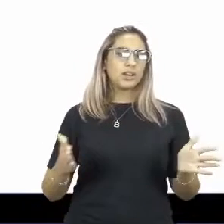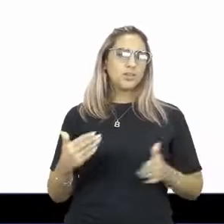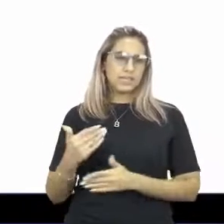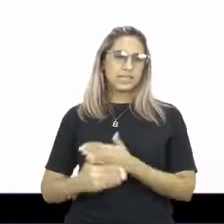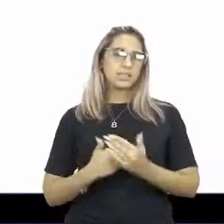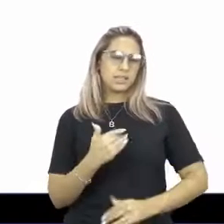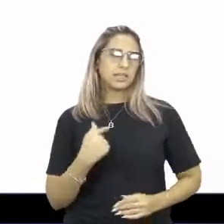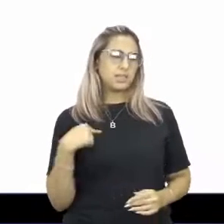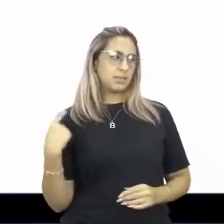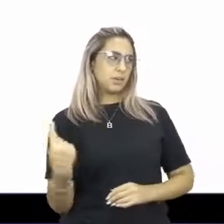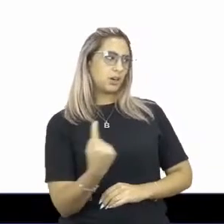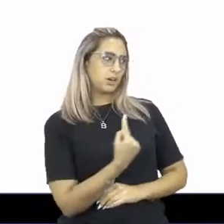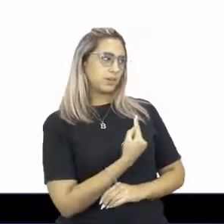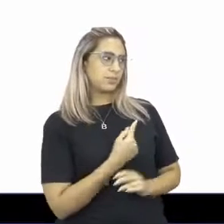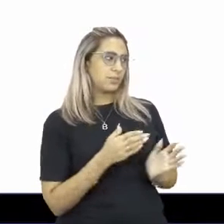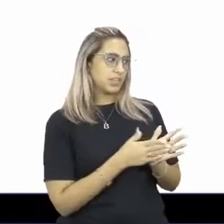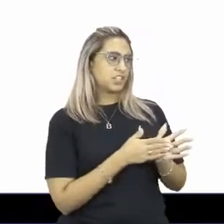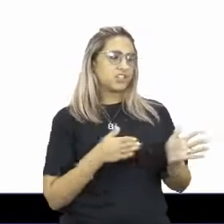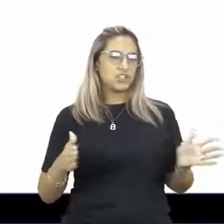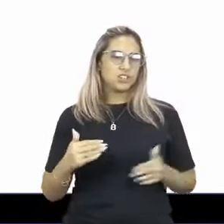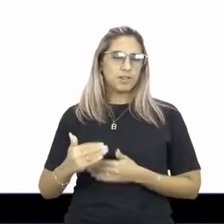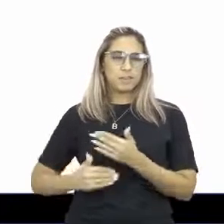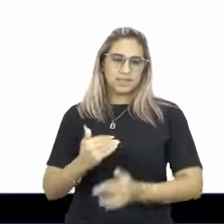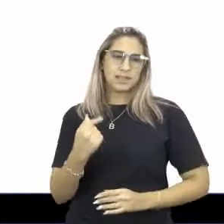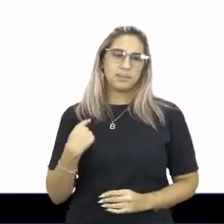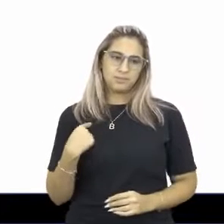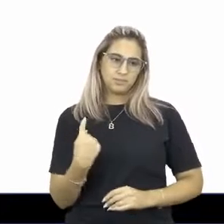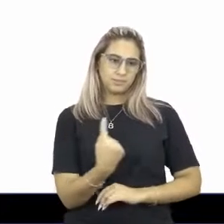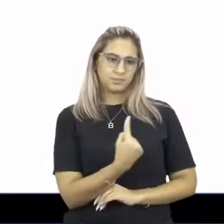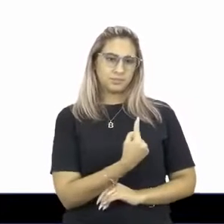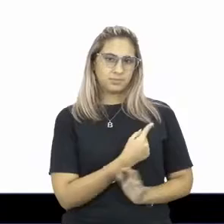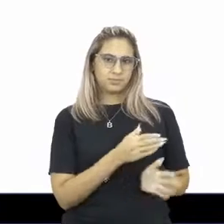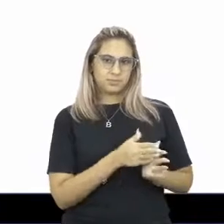inscrição. E é sobre ela que nós vamos falar agora no próximo slide. Pode passar.